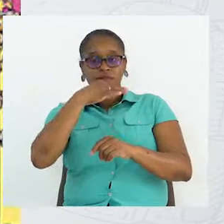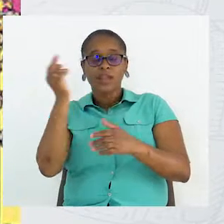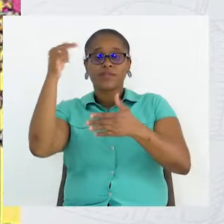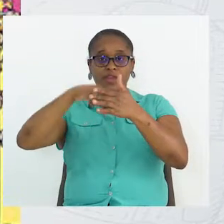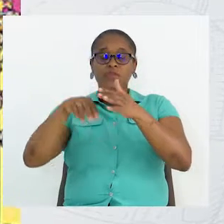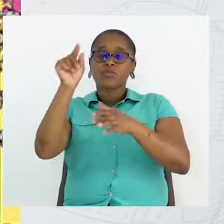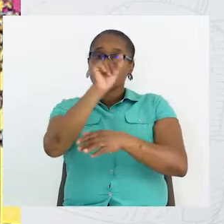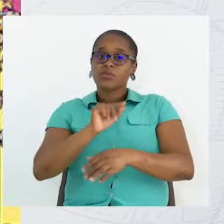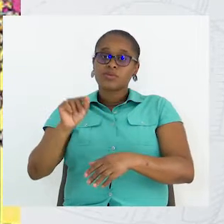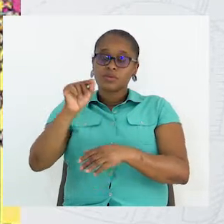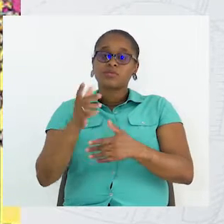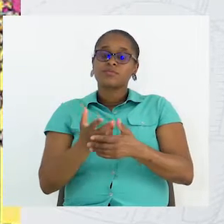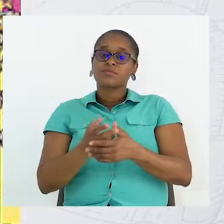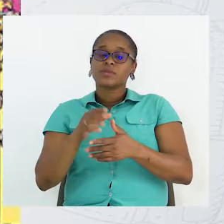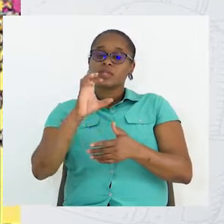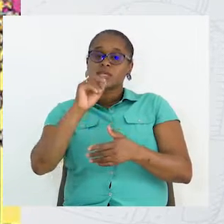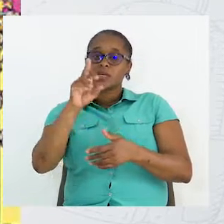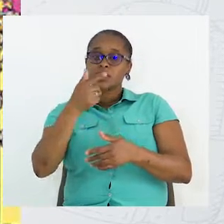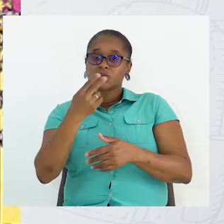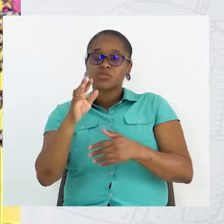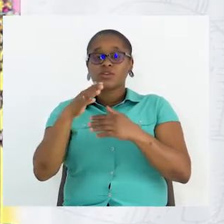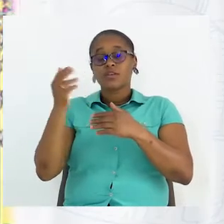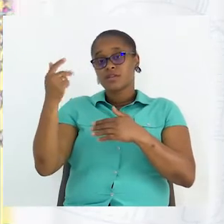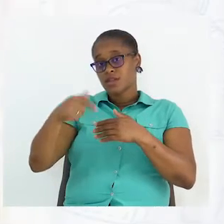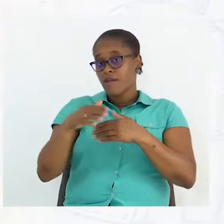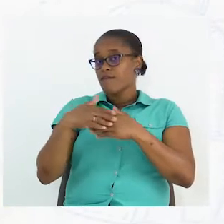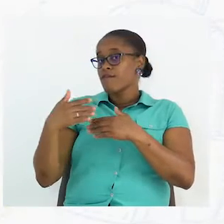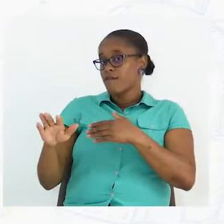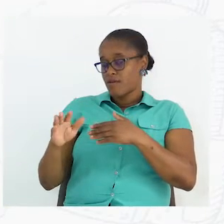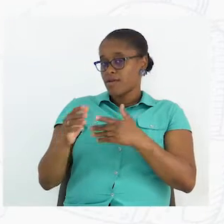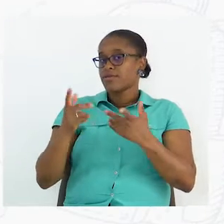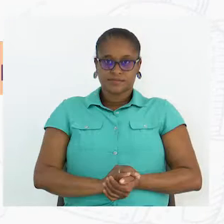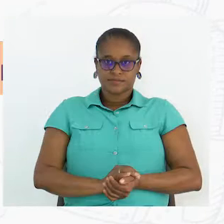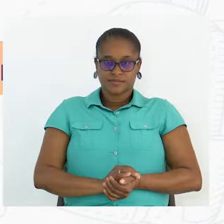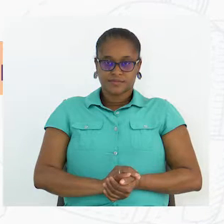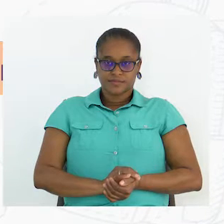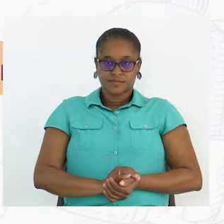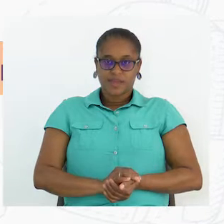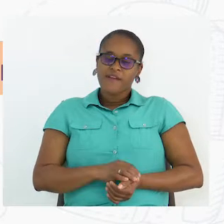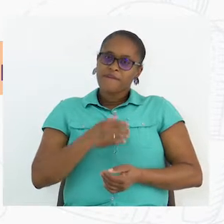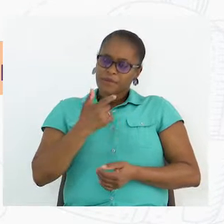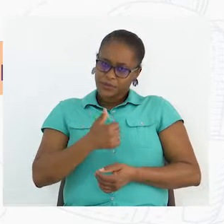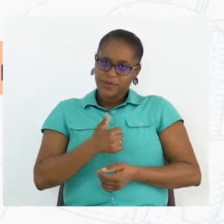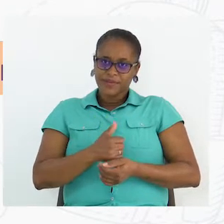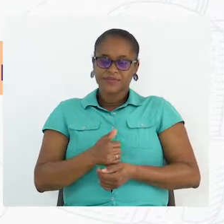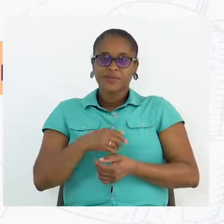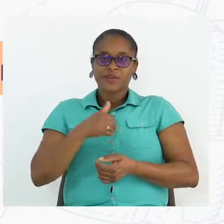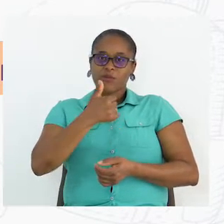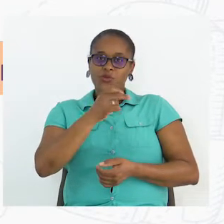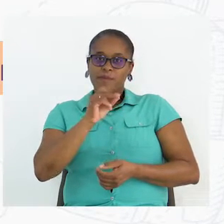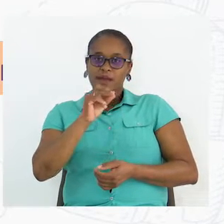vem fora da vinheta. Agora vejamos os balões de fala. Muito bem, os